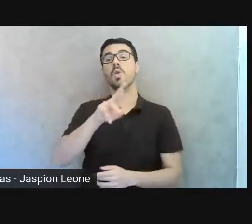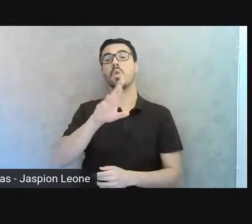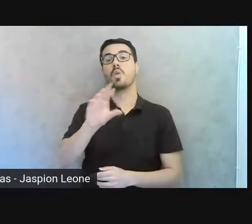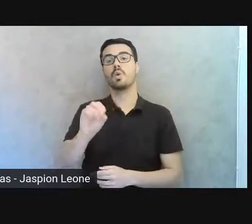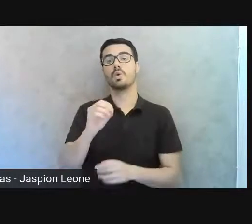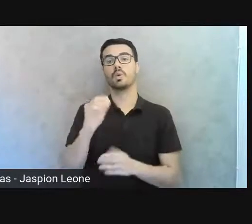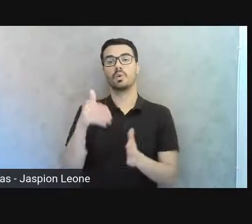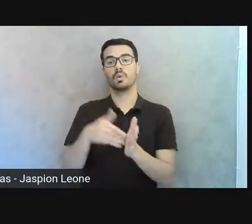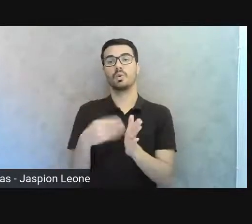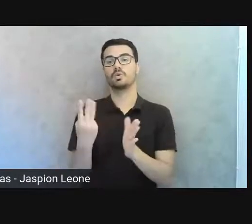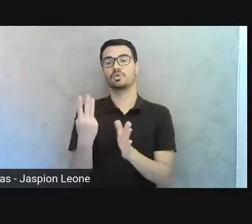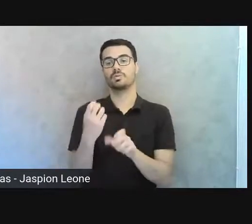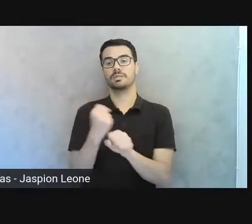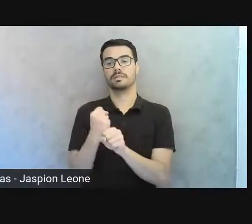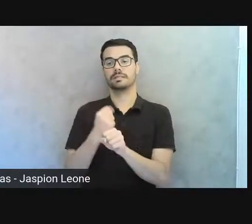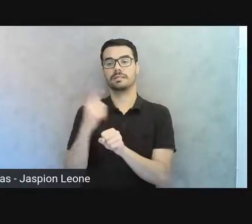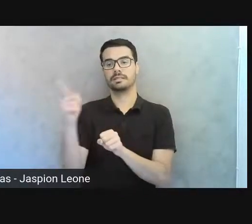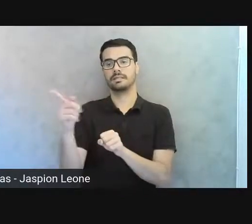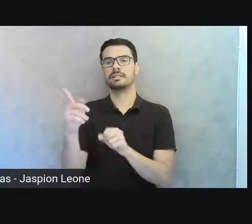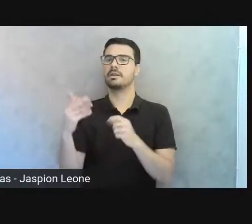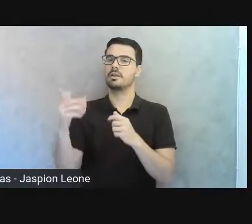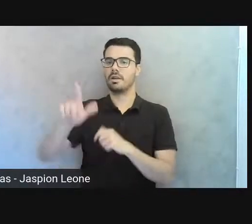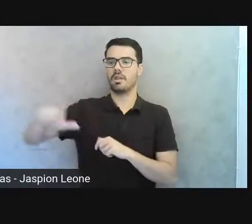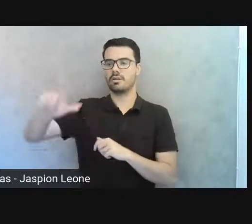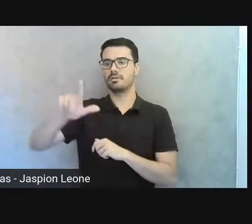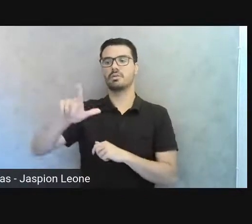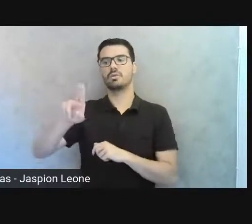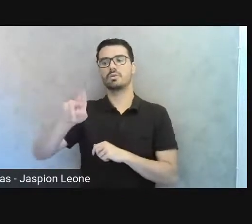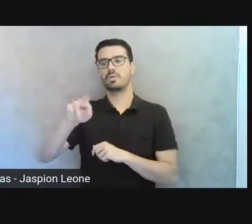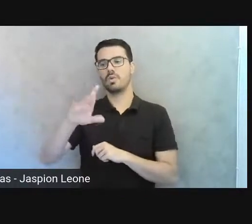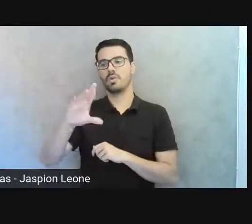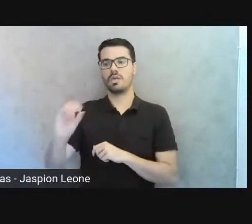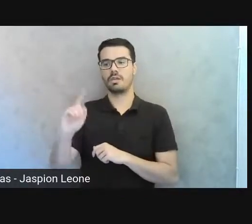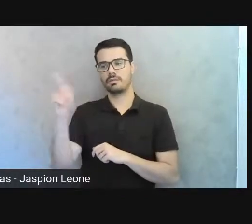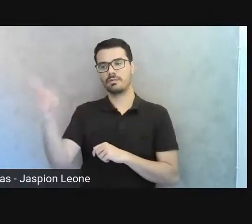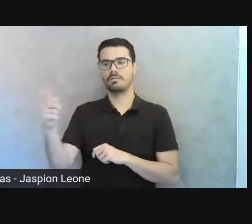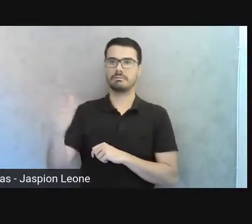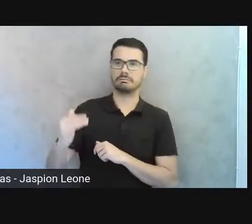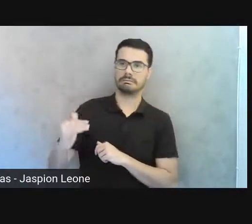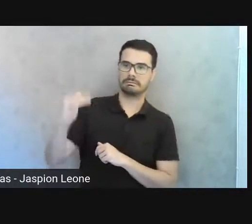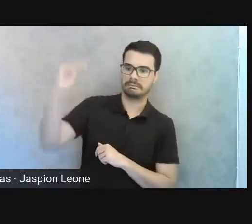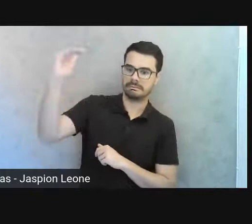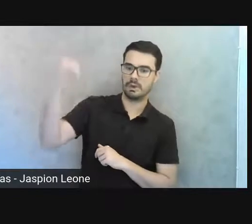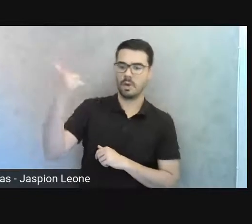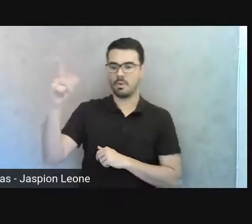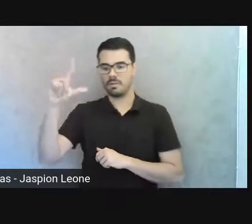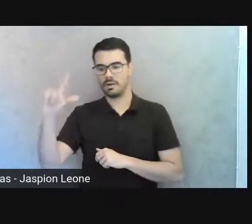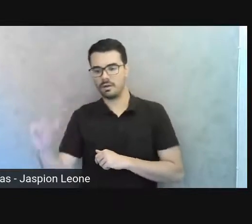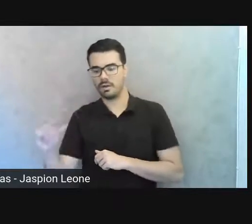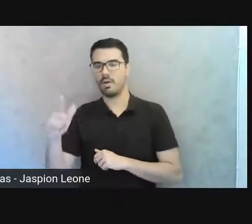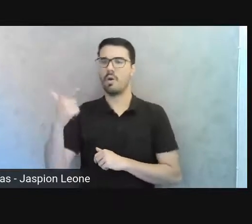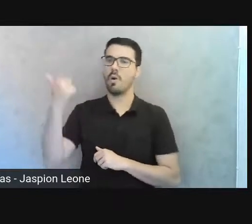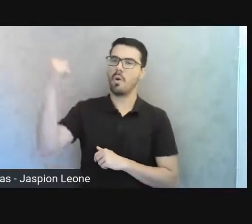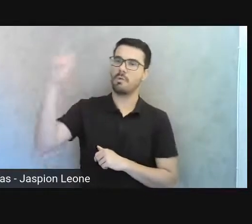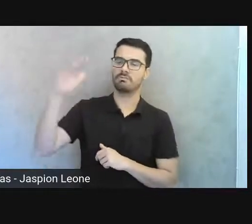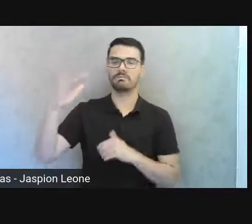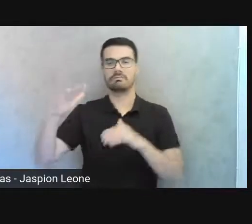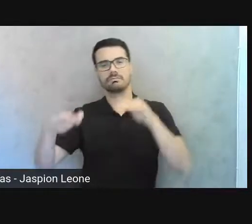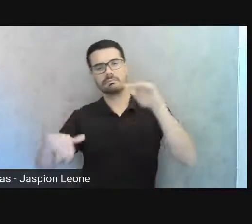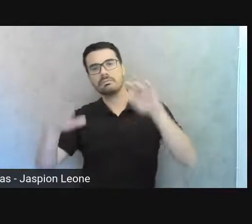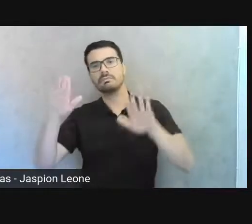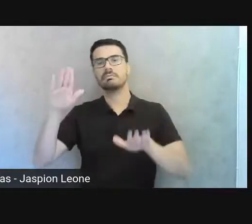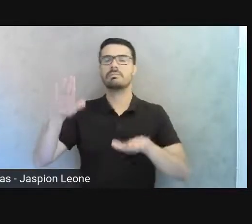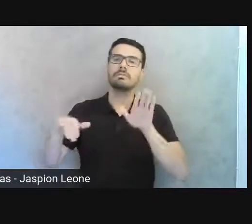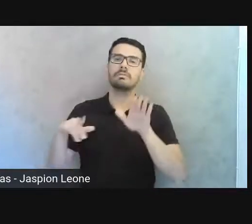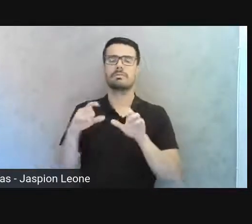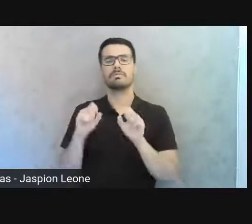3 anos. De qualquer maneira, o lucro líquido num ano é alto, no outro é baixo, é uma fonte instável e, eventualmente, pode ser